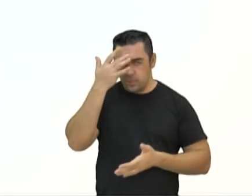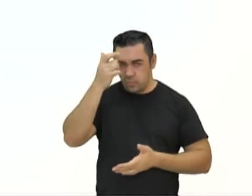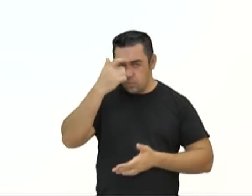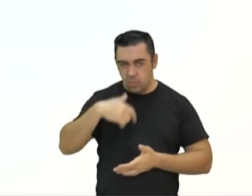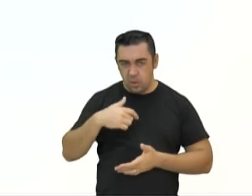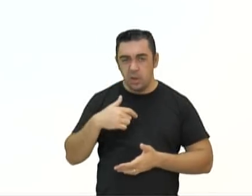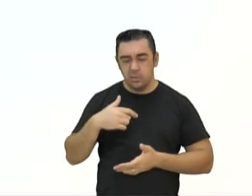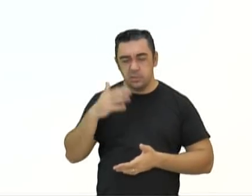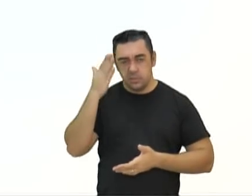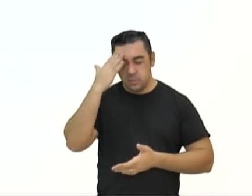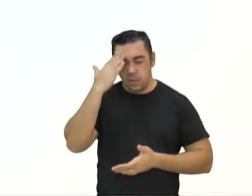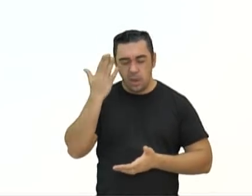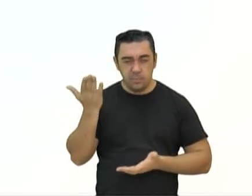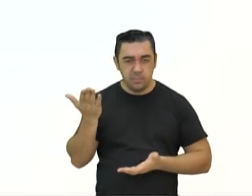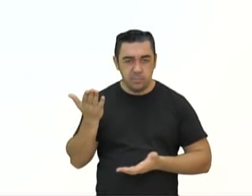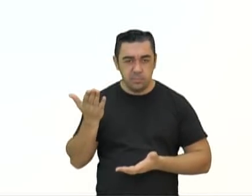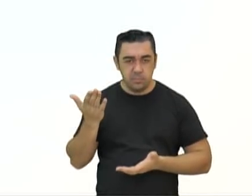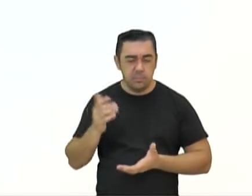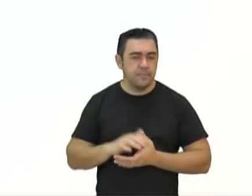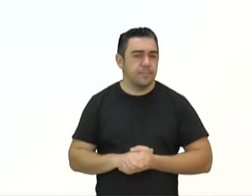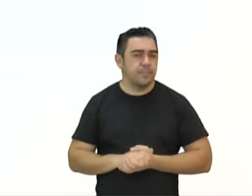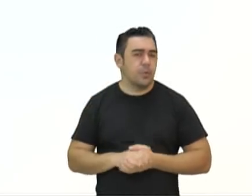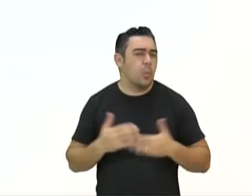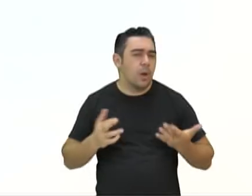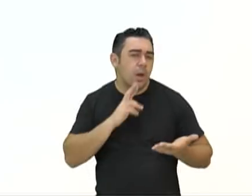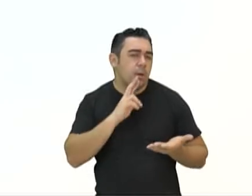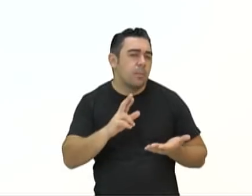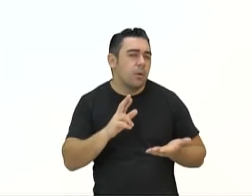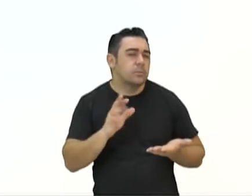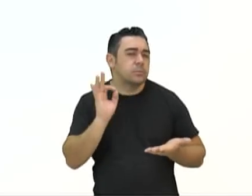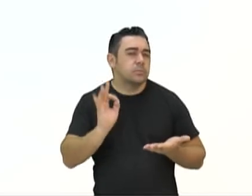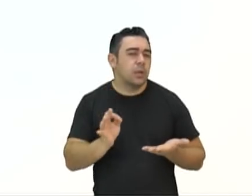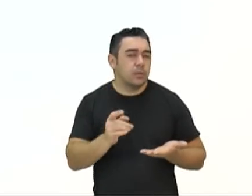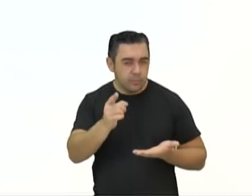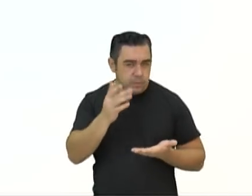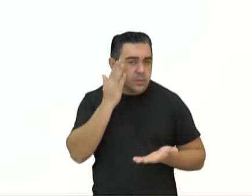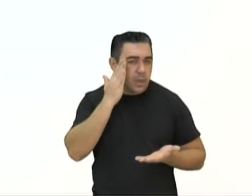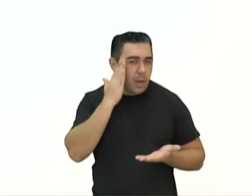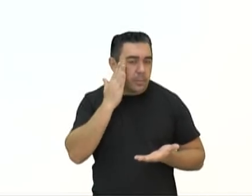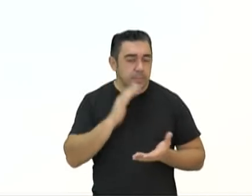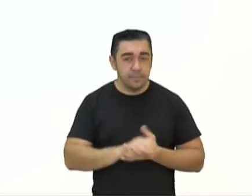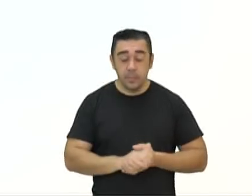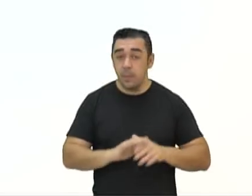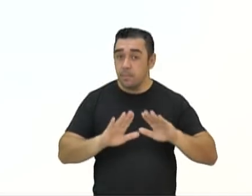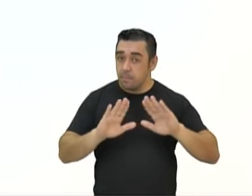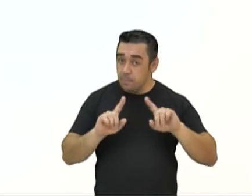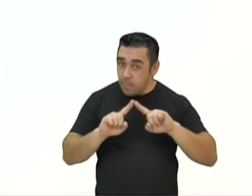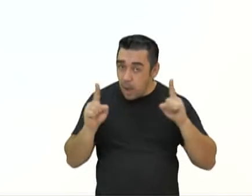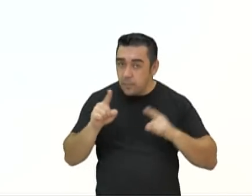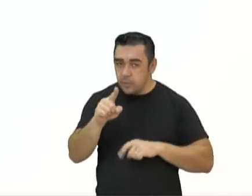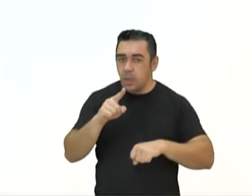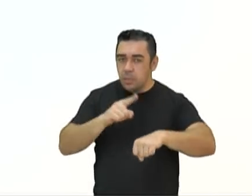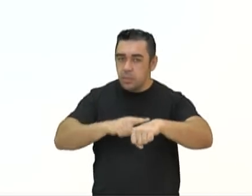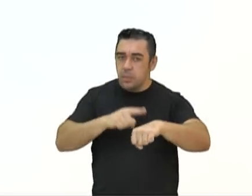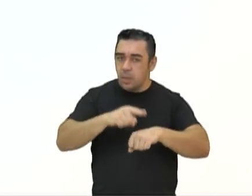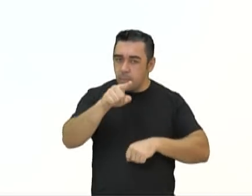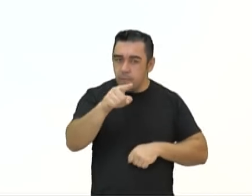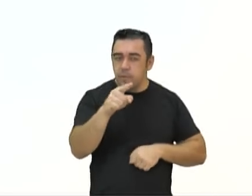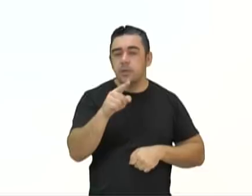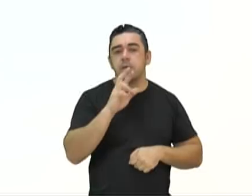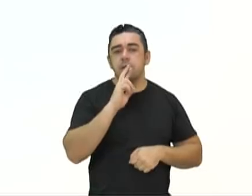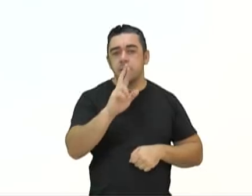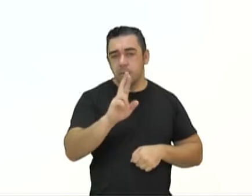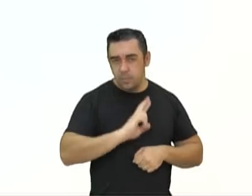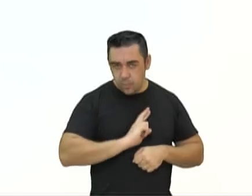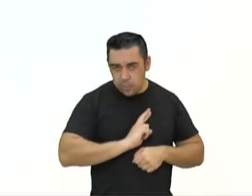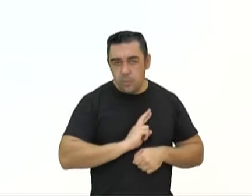mais inexperiente, consegue fazer. Eu tenho certeza que essa você sabe, mas mesmo assim eu vou dar um tempinho para